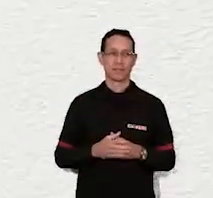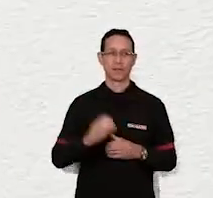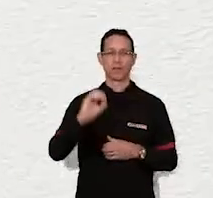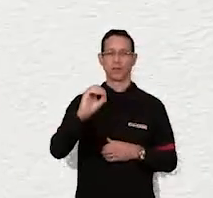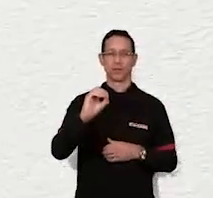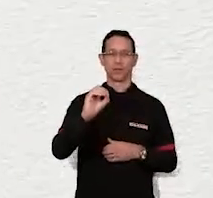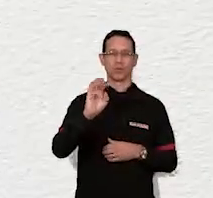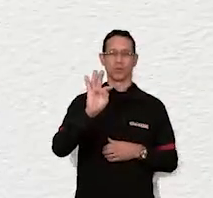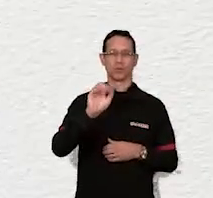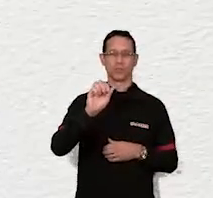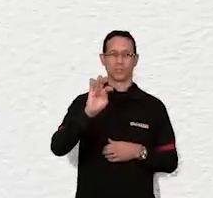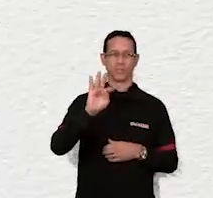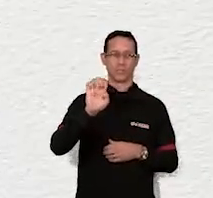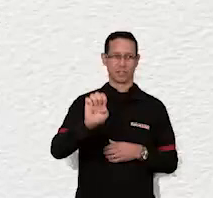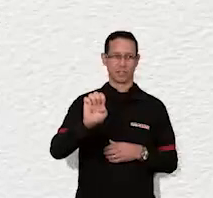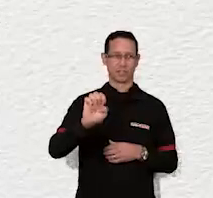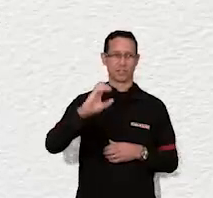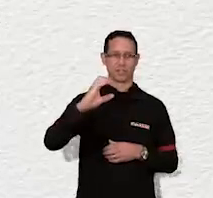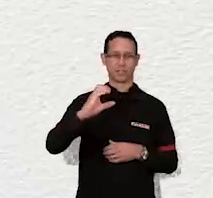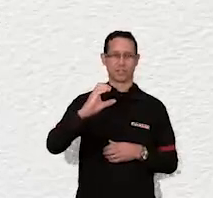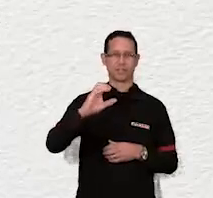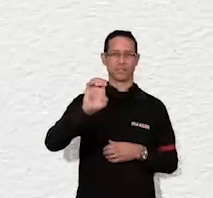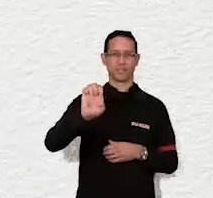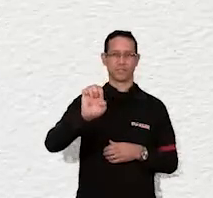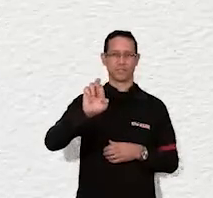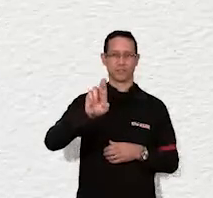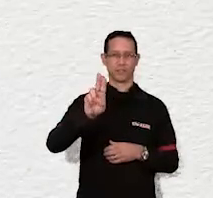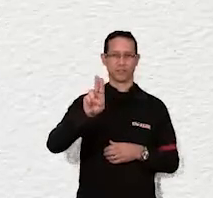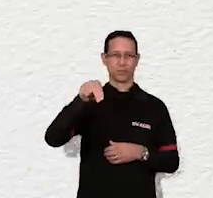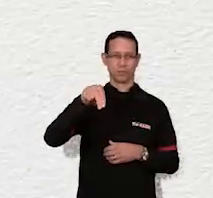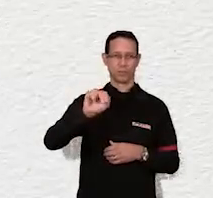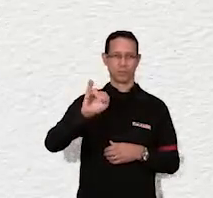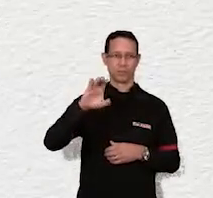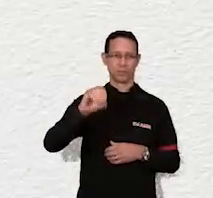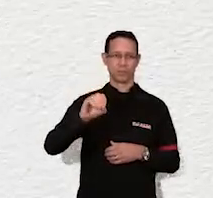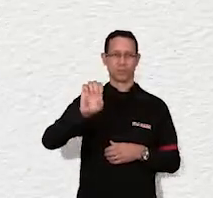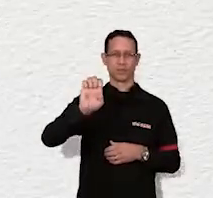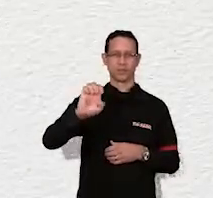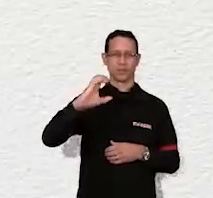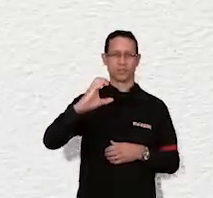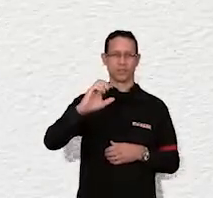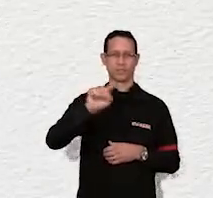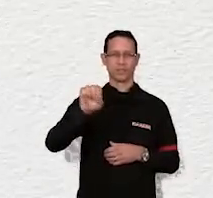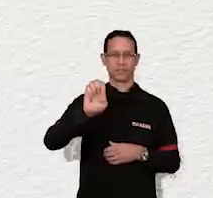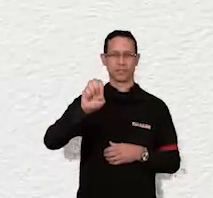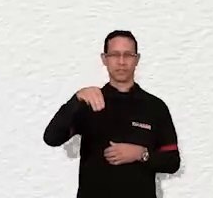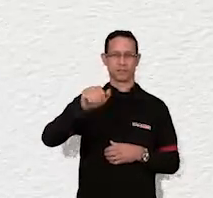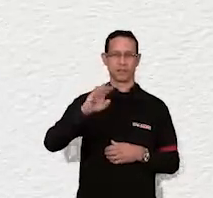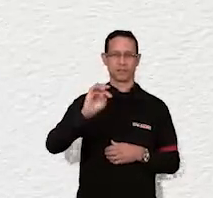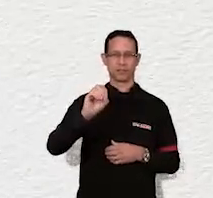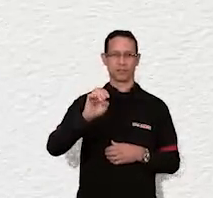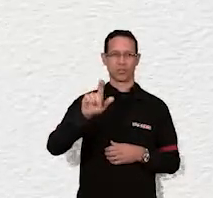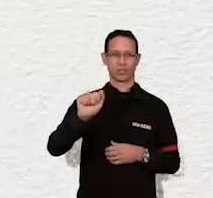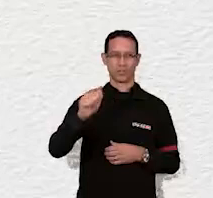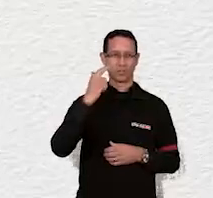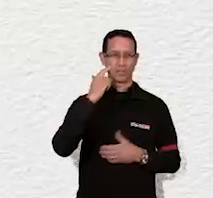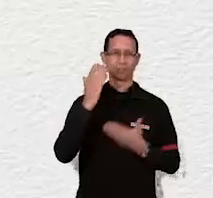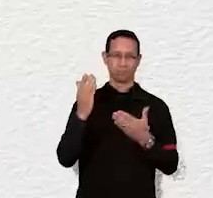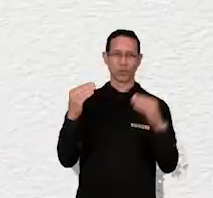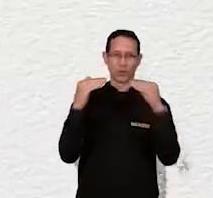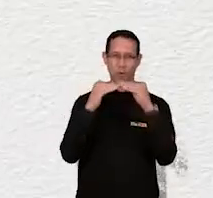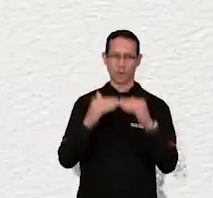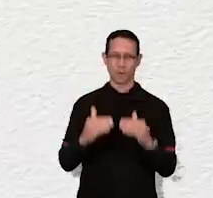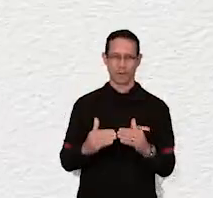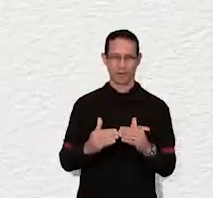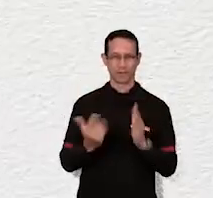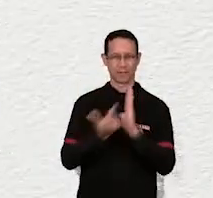otite cerumino-eczematosa. Então, a gente resolveu agrupar a abordagem desse tipo de otite para também ficar consonante com a